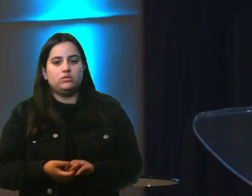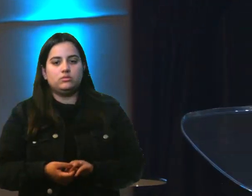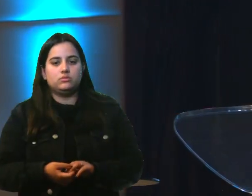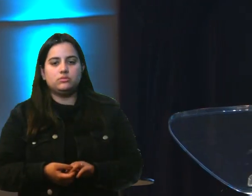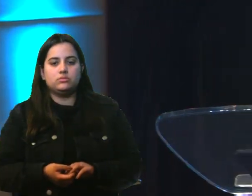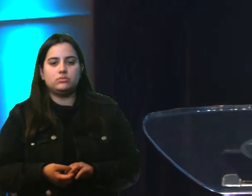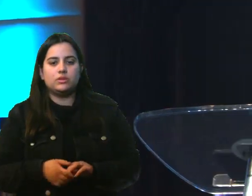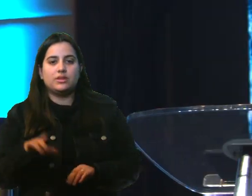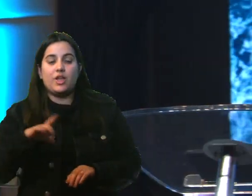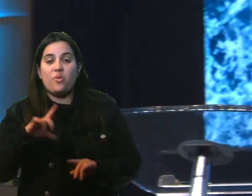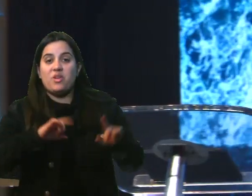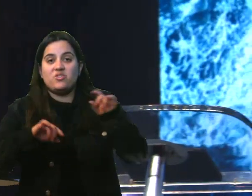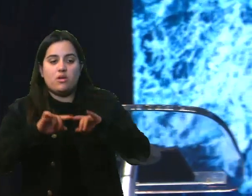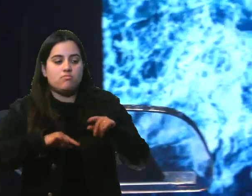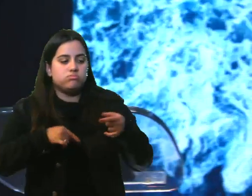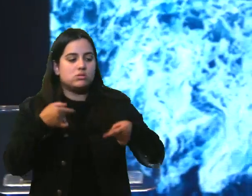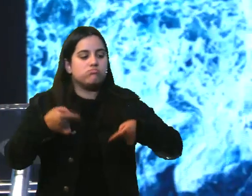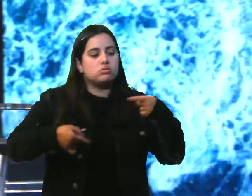Começa a competição na sala.